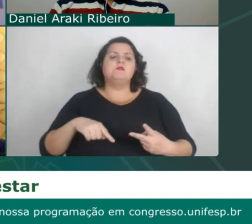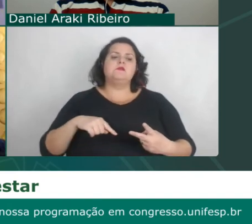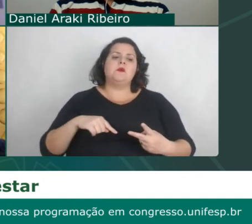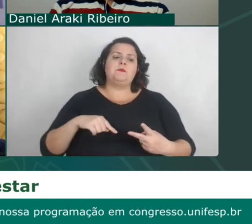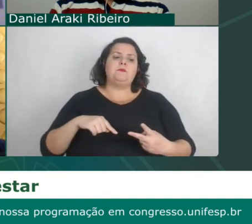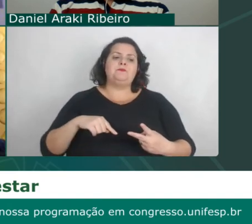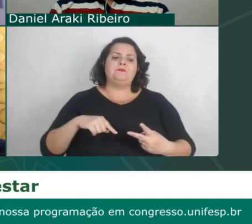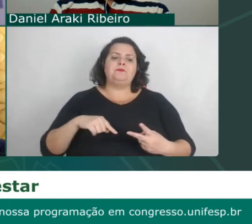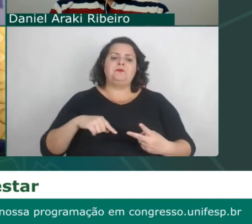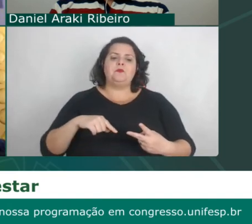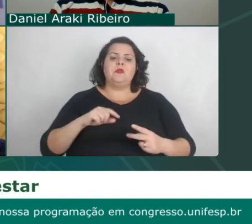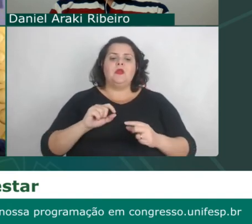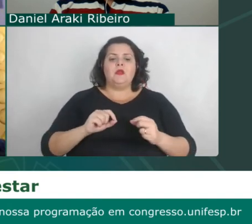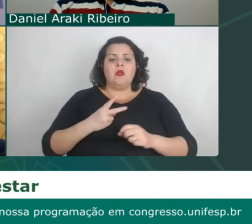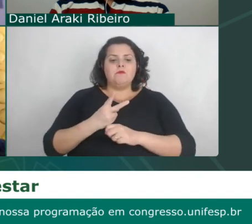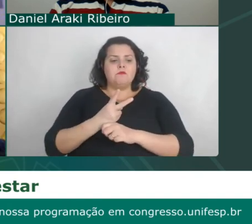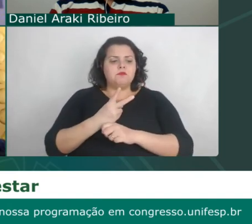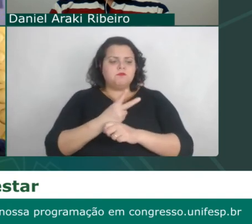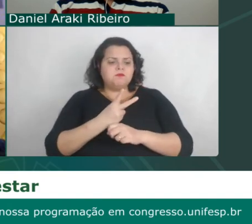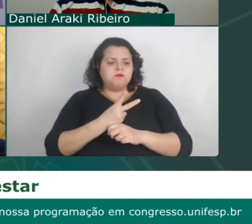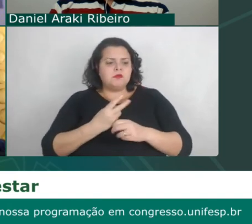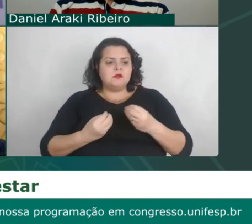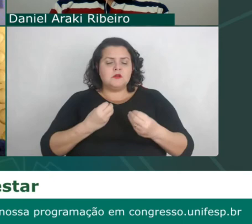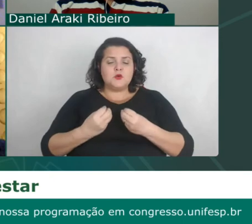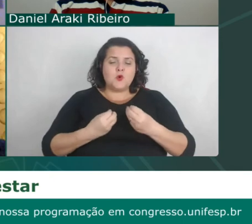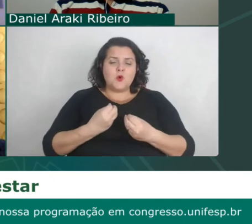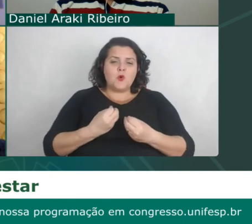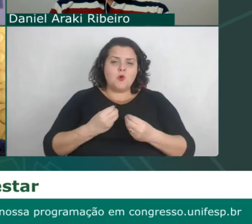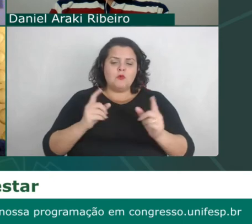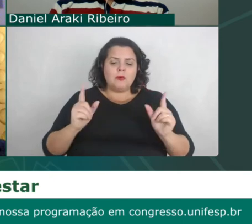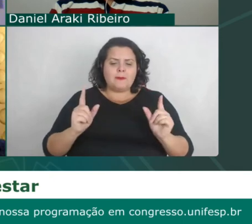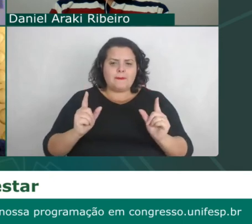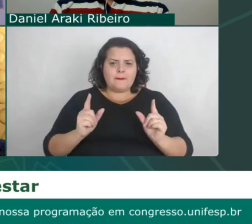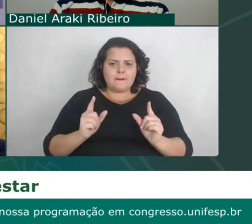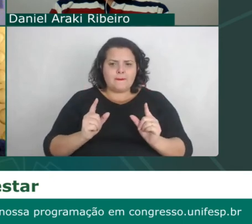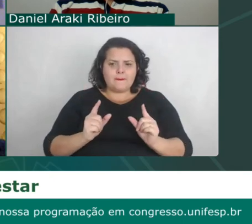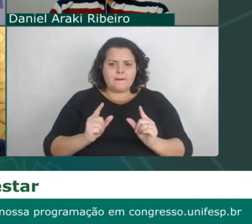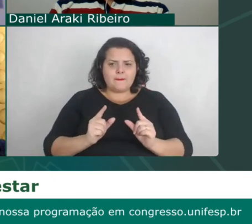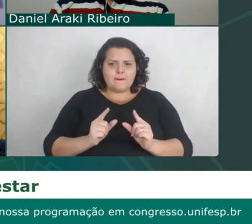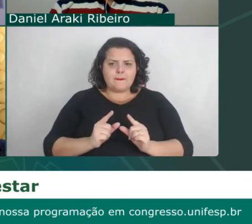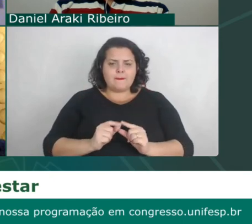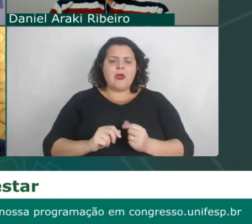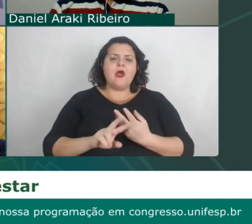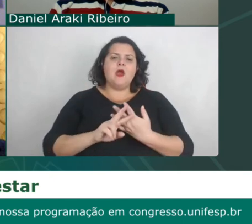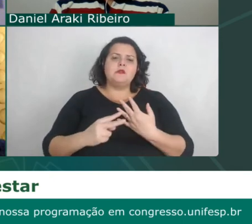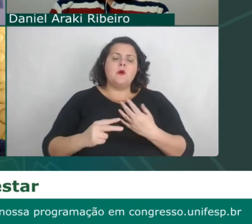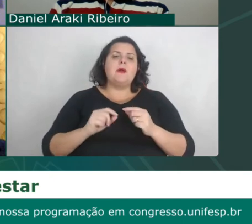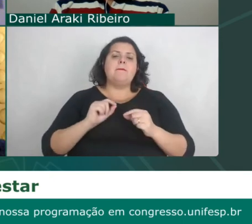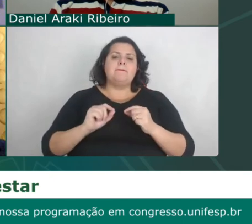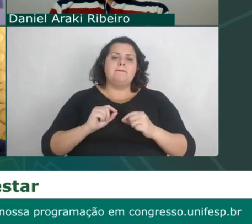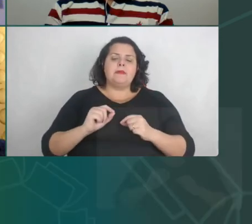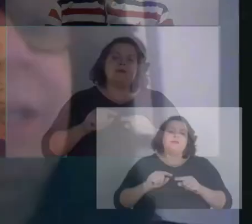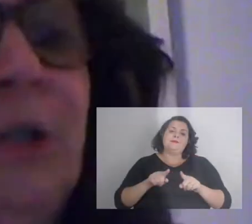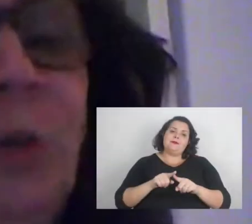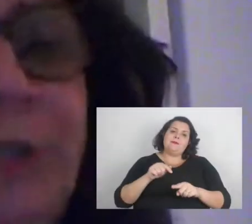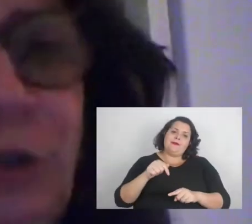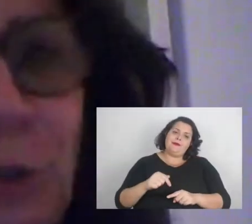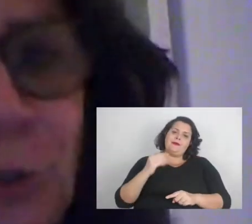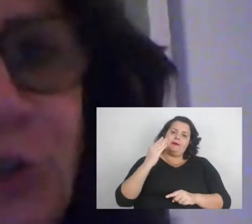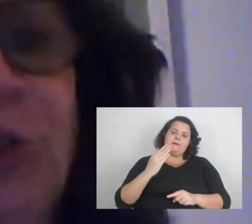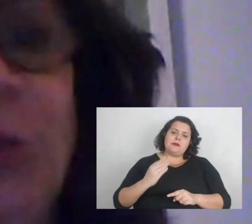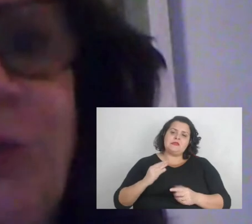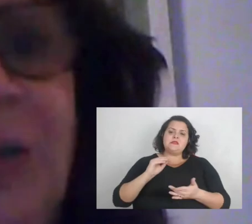essa forma de reduzir o impacto desse contaminante. Por outro lado, falta no nosso país, né, não